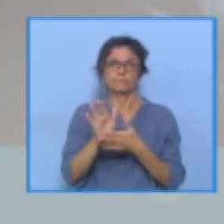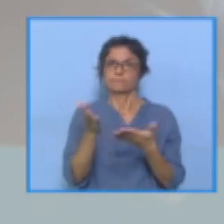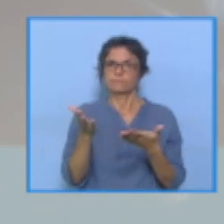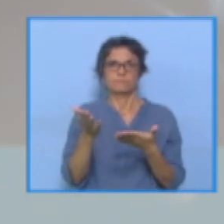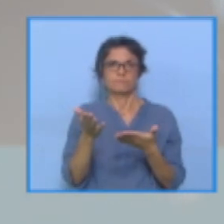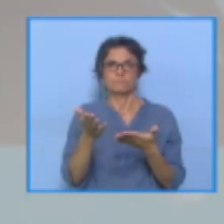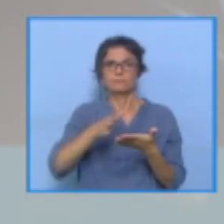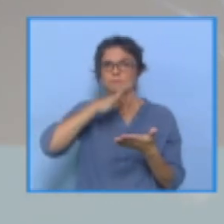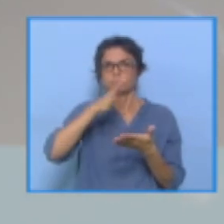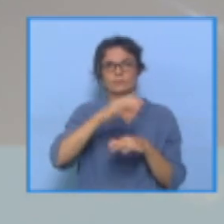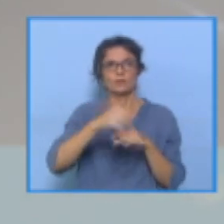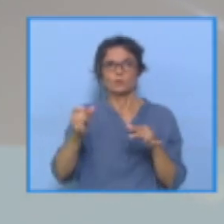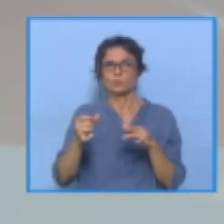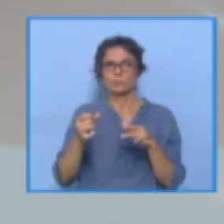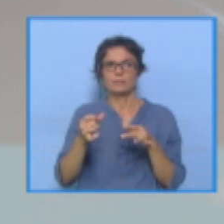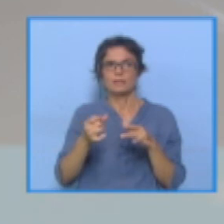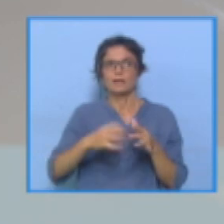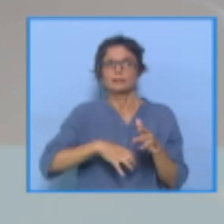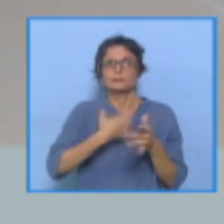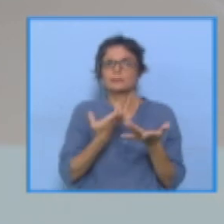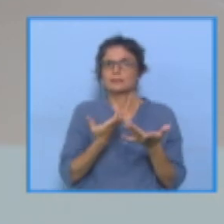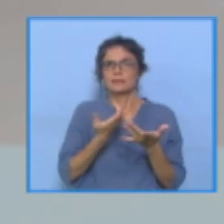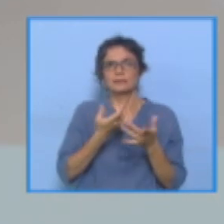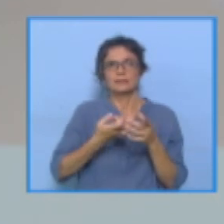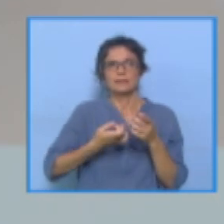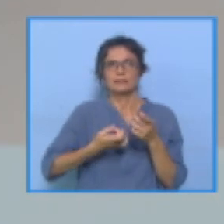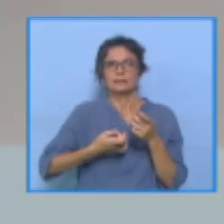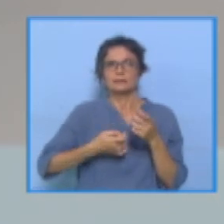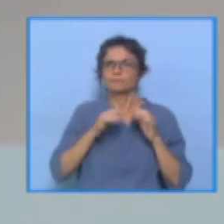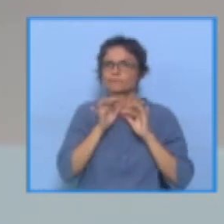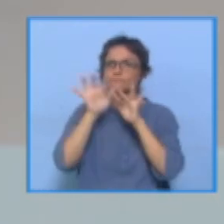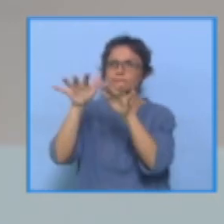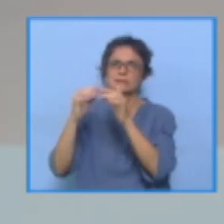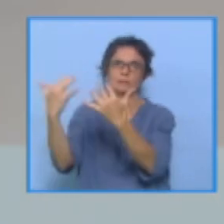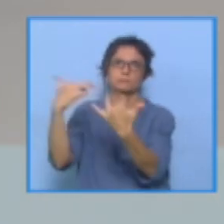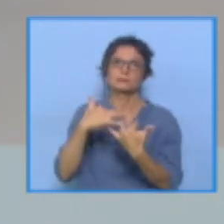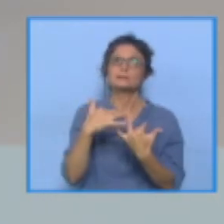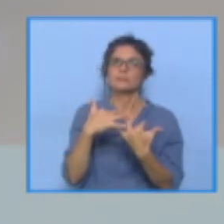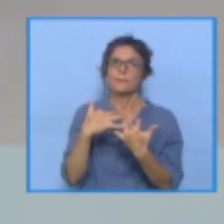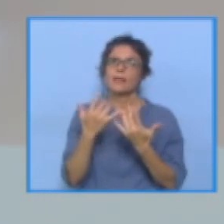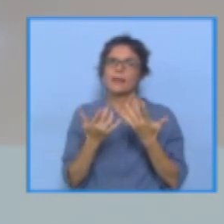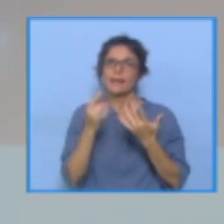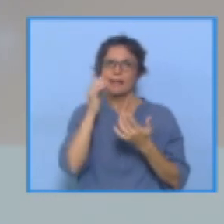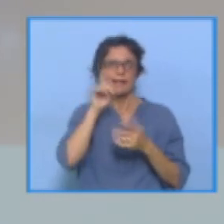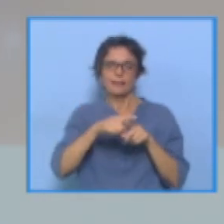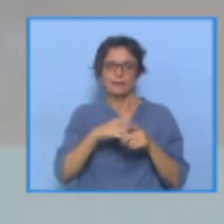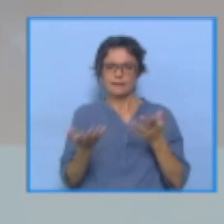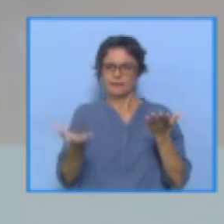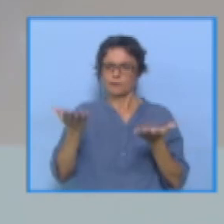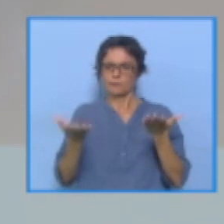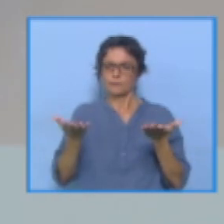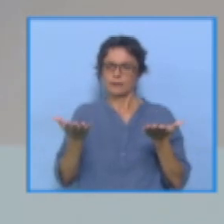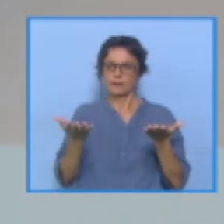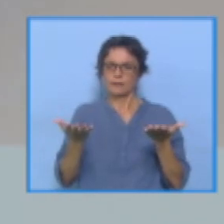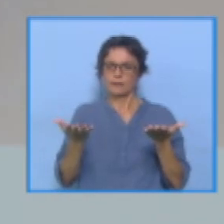várias vertentes da imigração e também é muito interessante comparar aqueles que chegam a Portugal com os portugueses também que partiram e mostrar